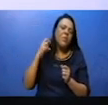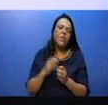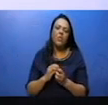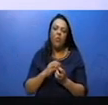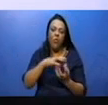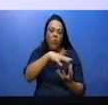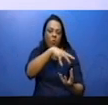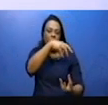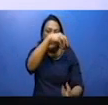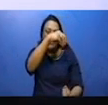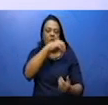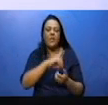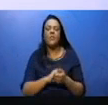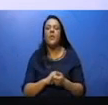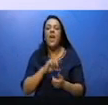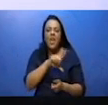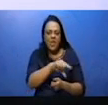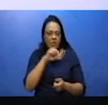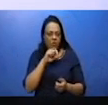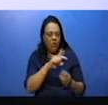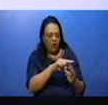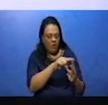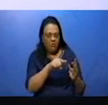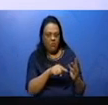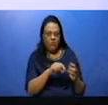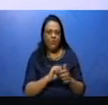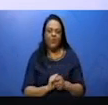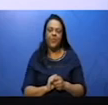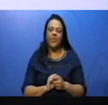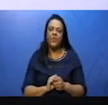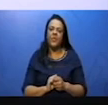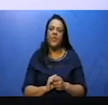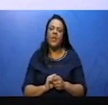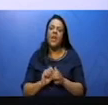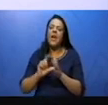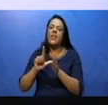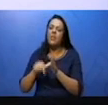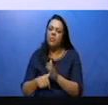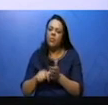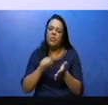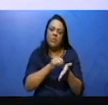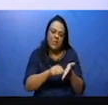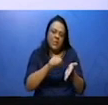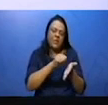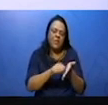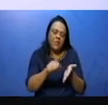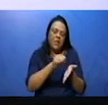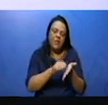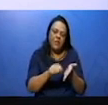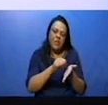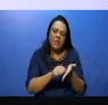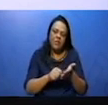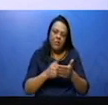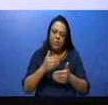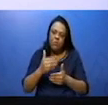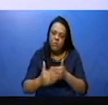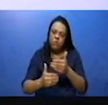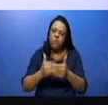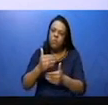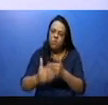da tarefa 1 e desenvolvê-lo. Em qualquer dos casos, siga